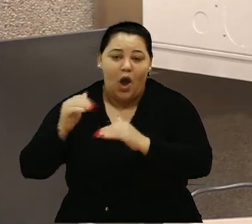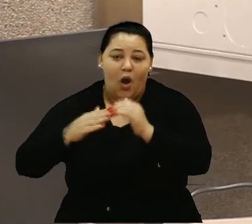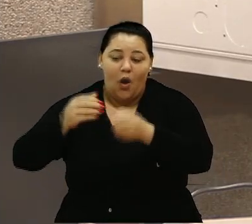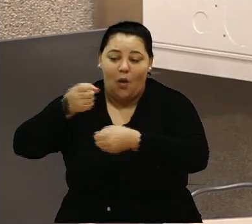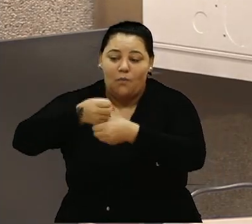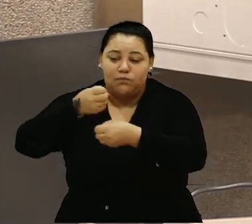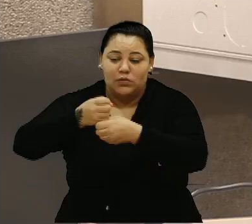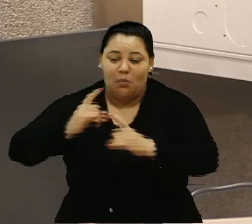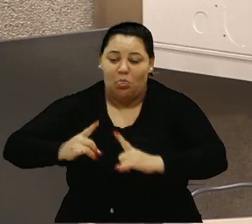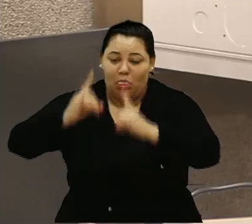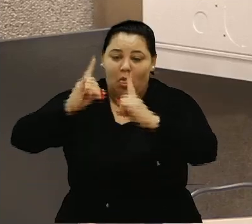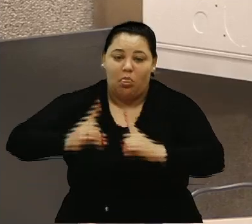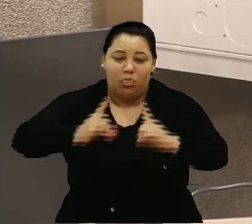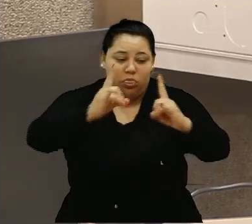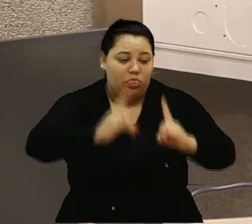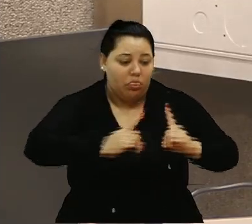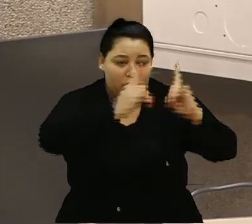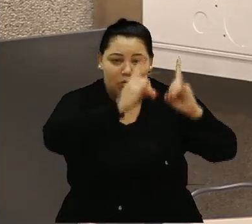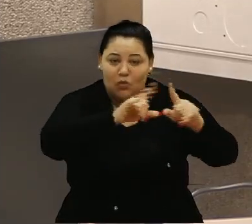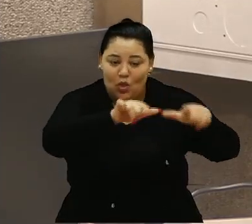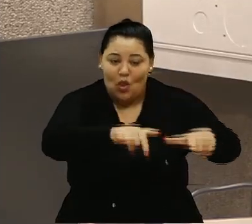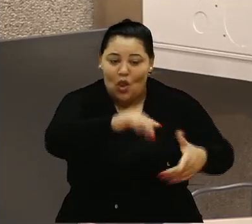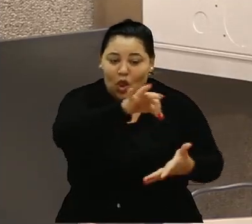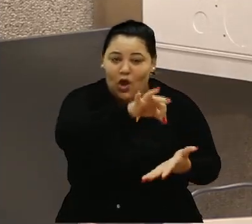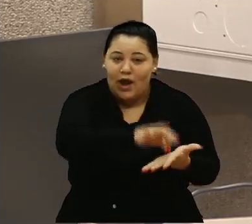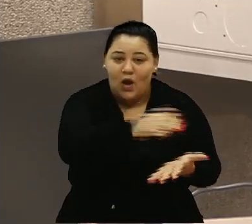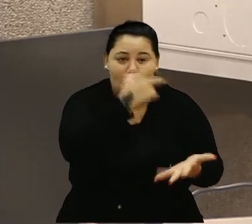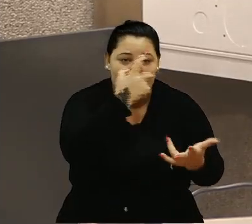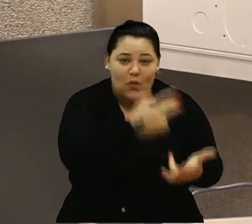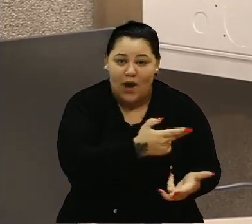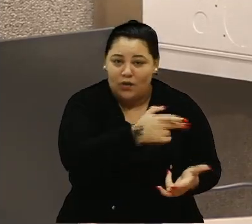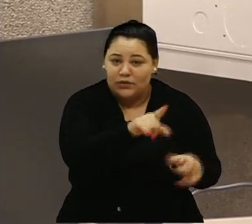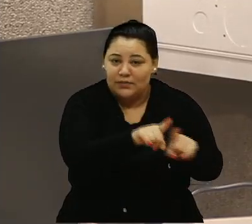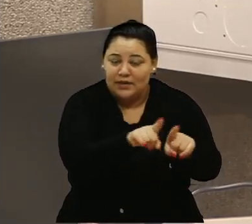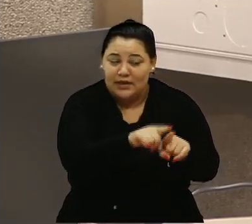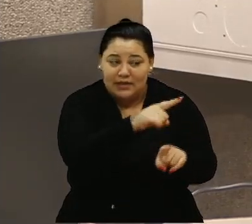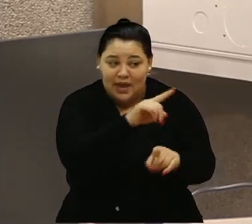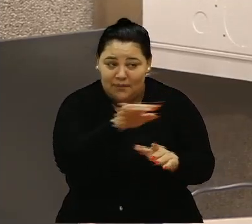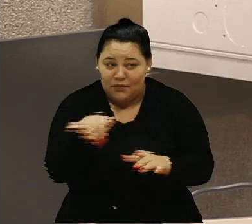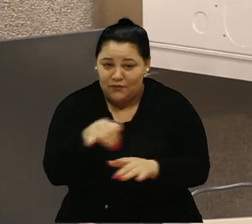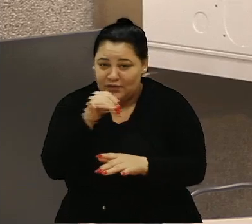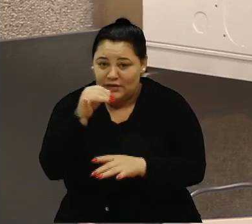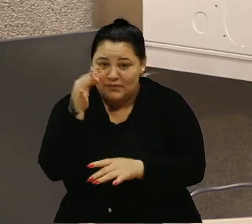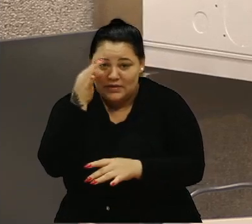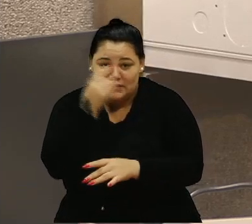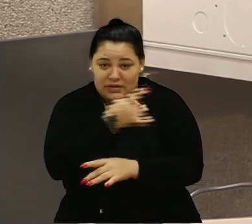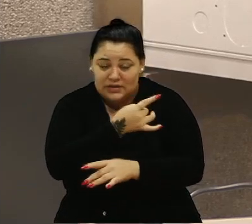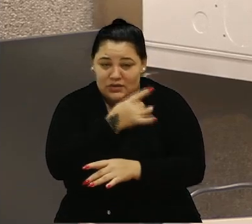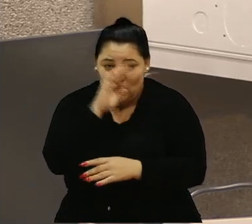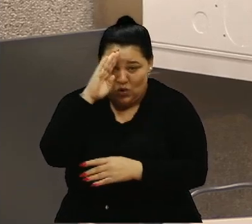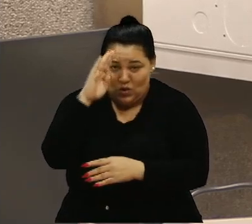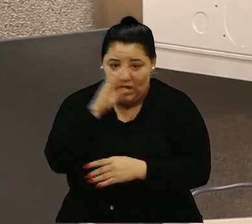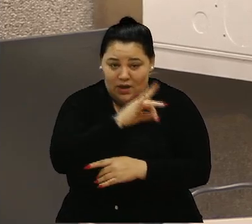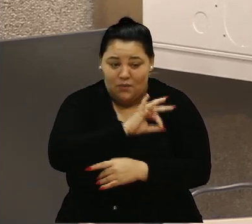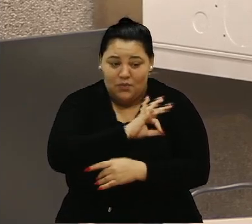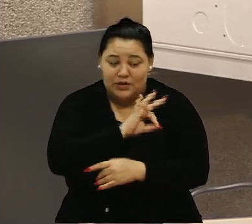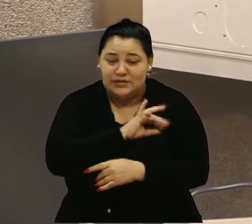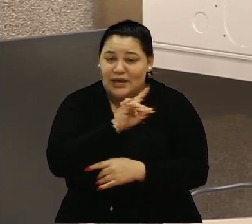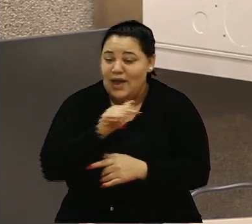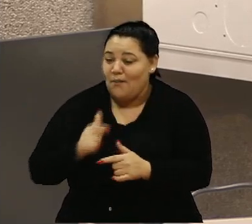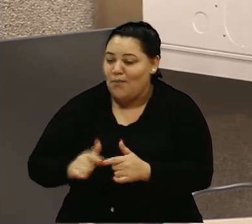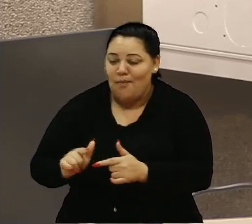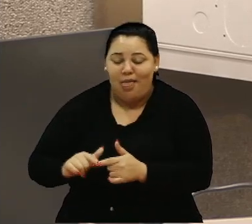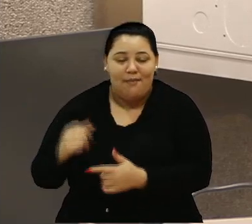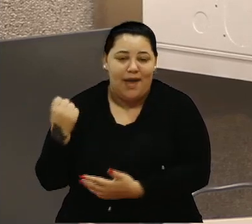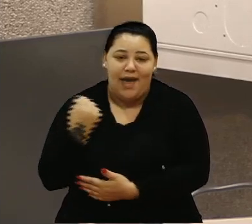local, e até aproveitando a presença do Coronel Márcio, o Campos da Serra é um problema